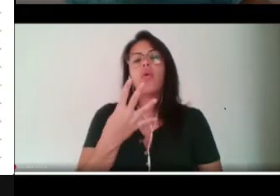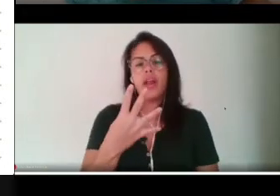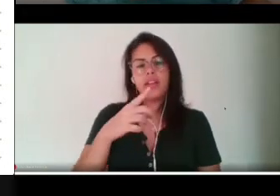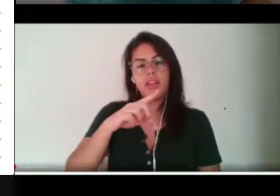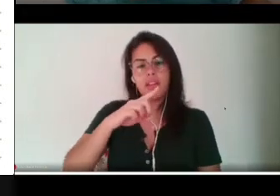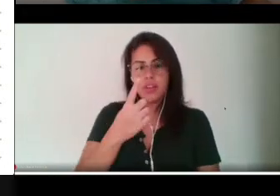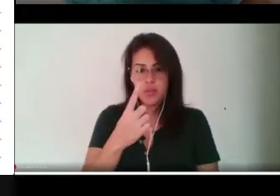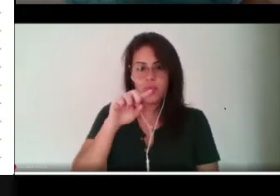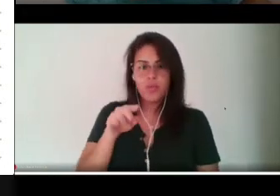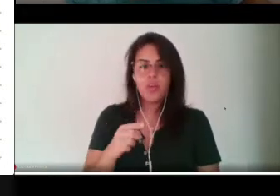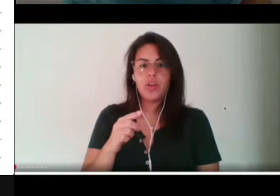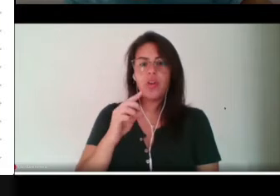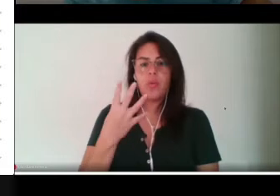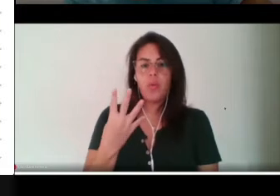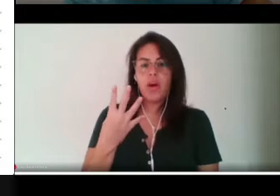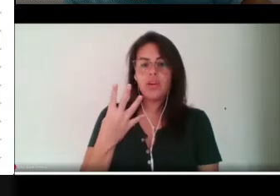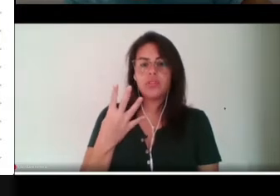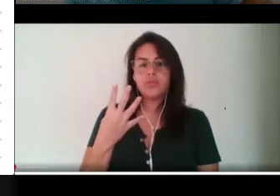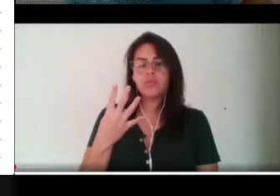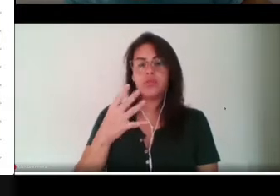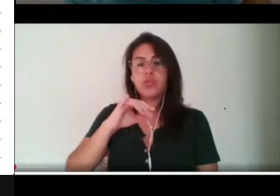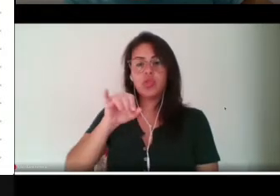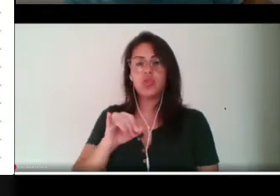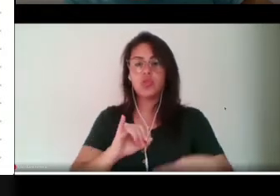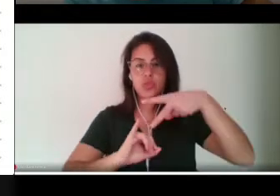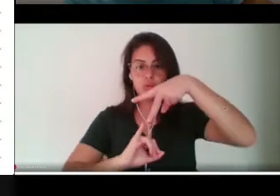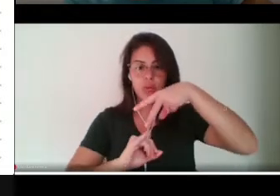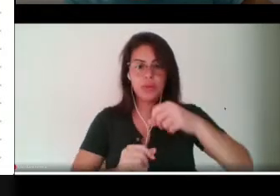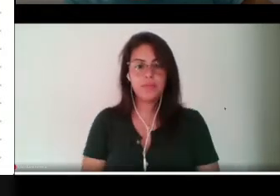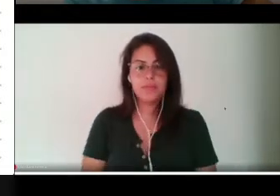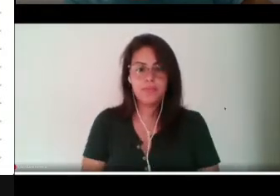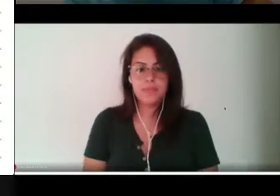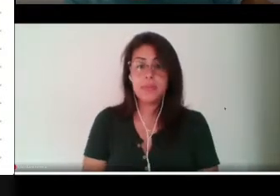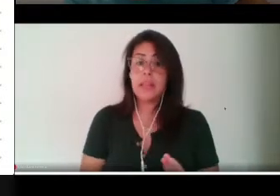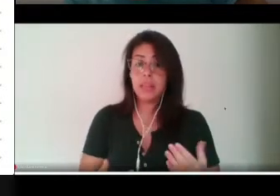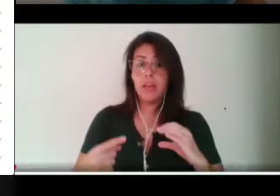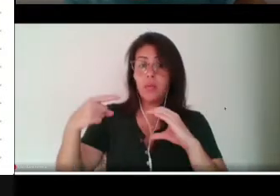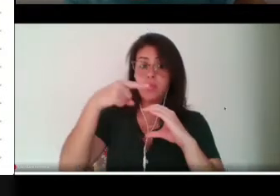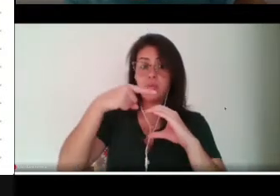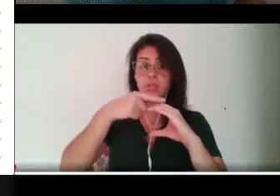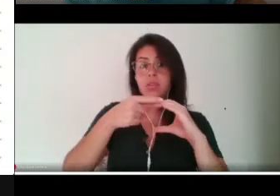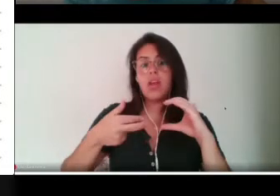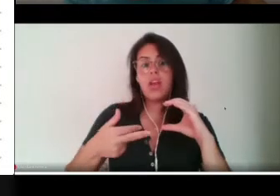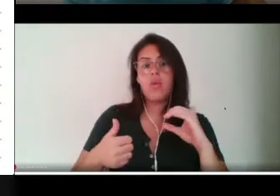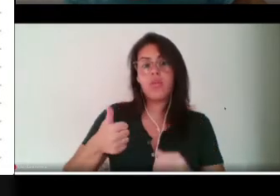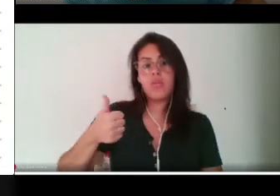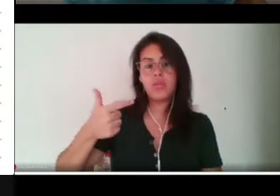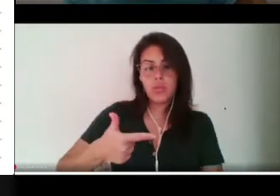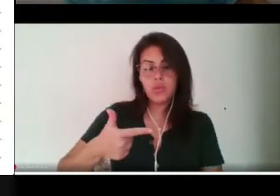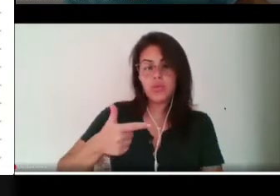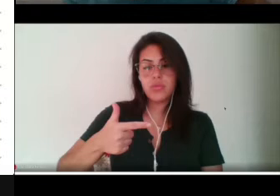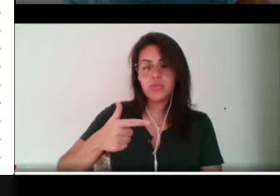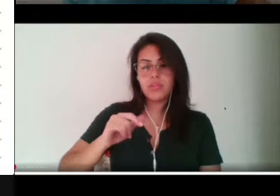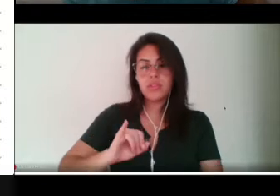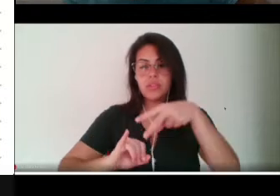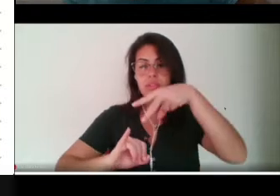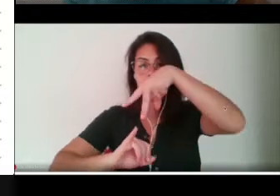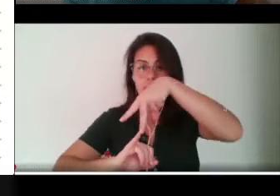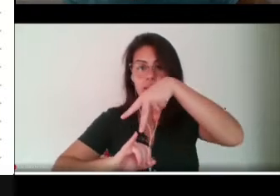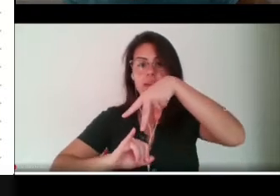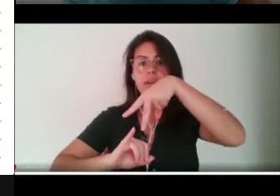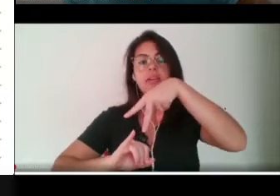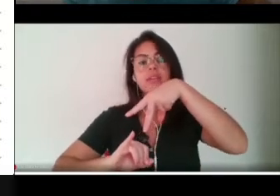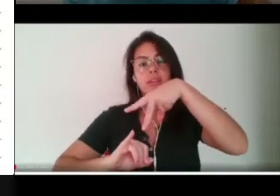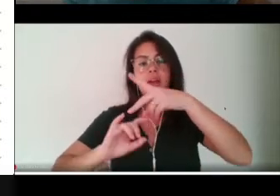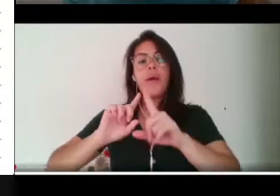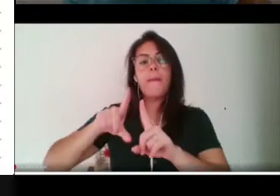vetor C, ele vai ser igual a 12I, que é 2 vezes A, mais